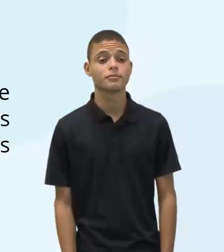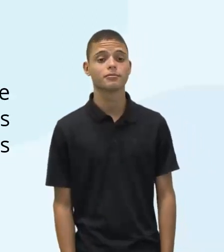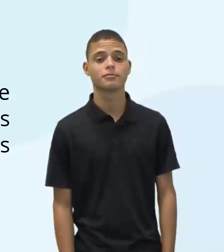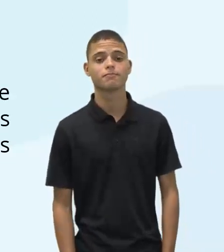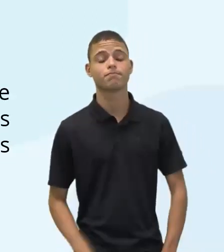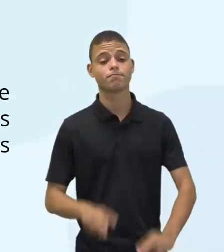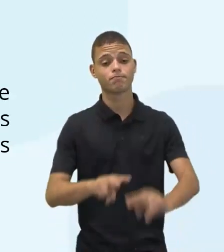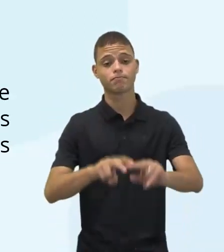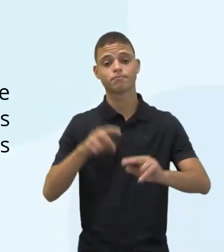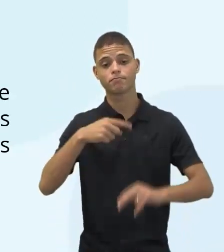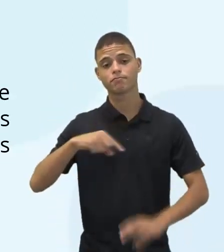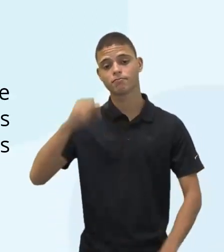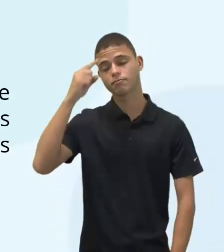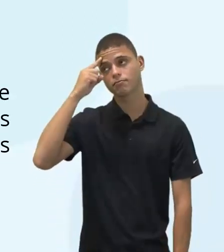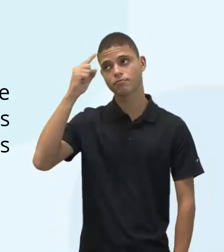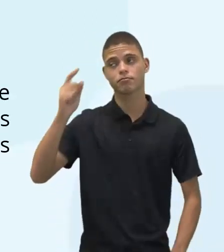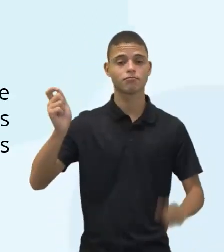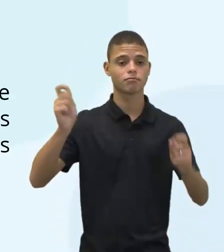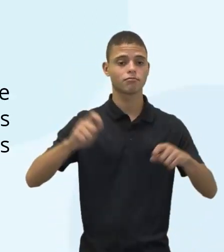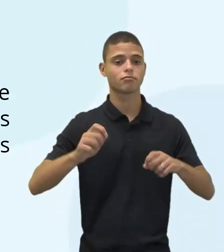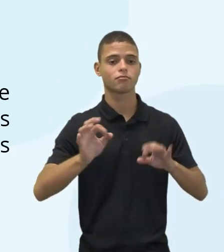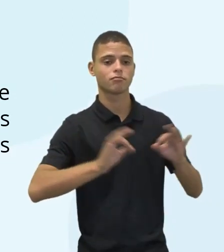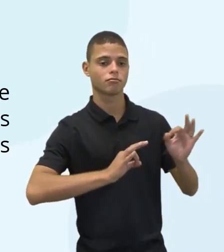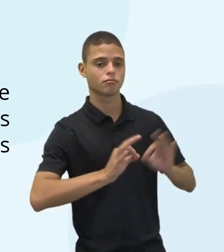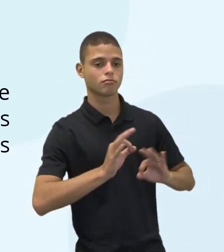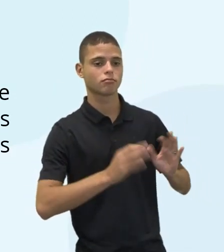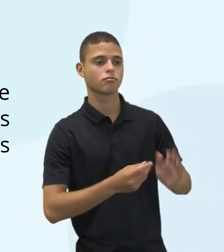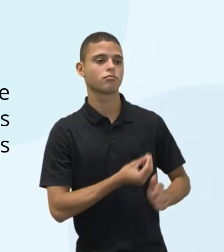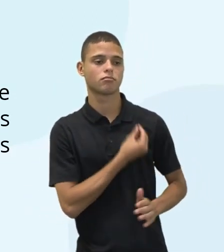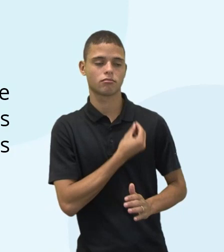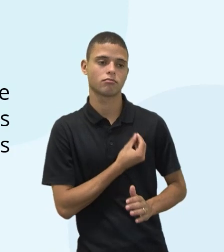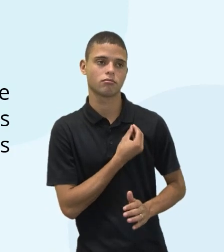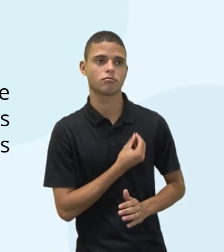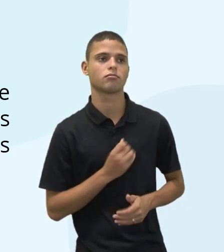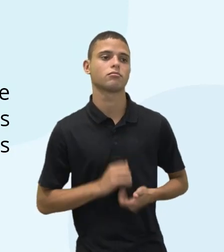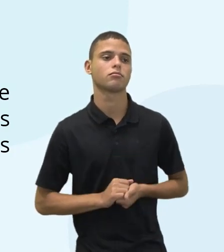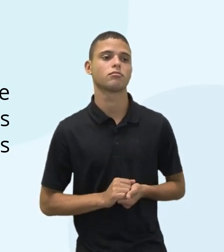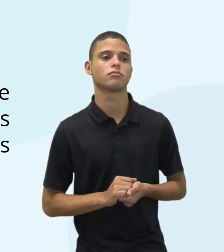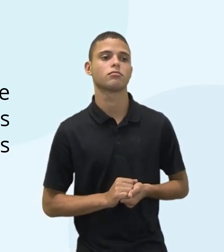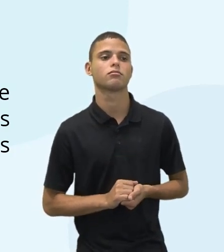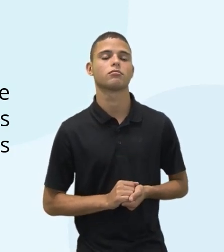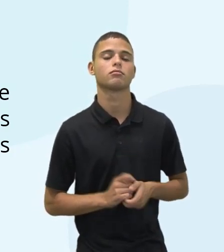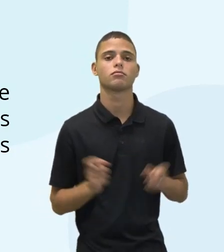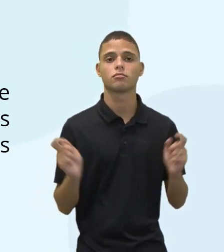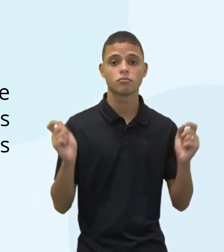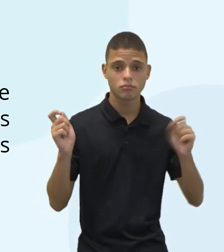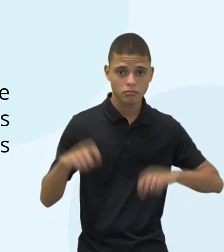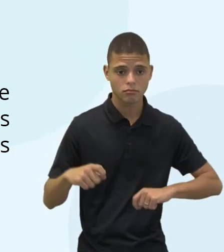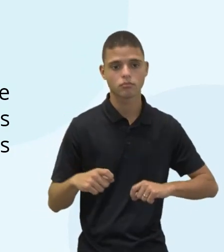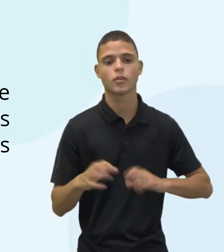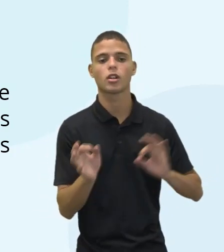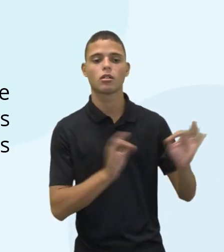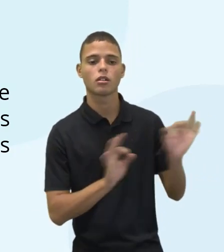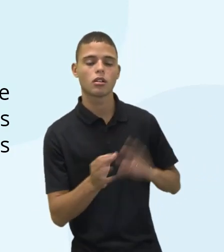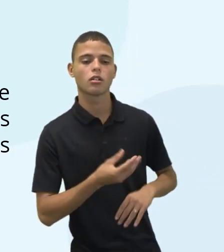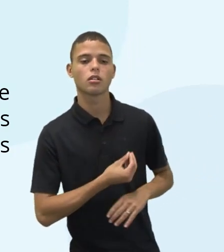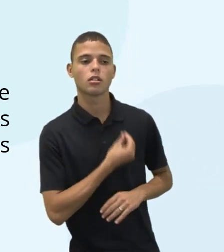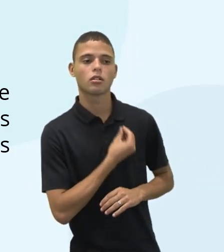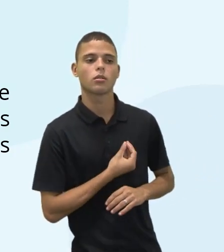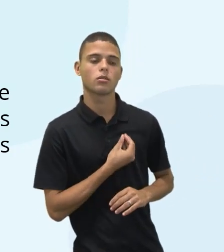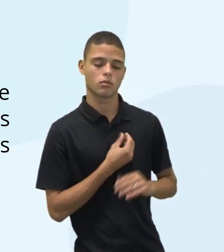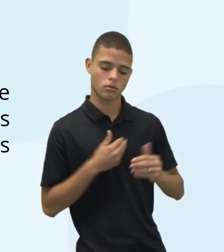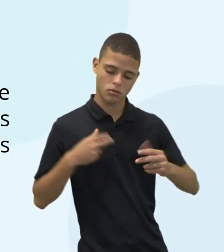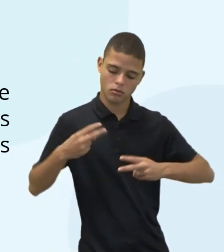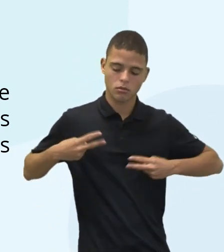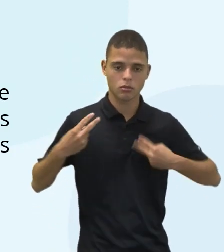pensa no seguinte: a capacidade de planejar seu próprio projeto de vida, a capacidade de articular seu projeto de vida à